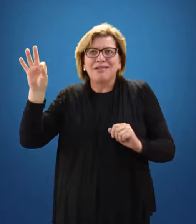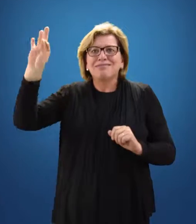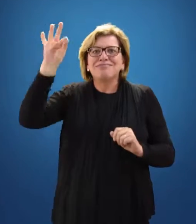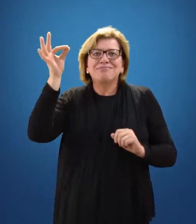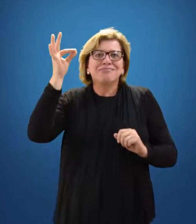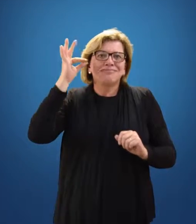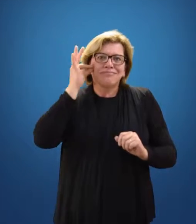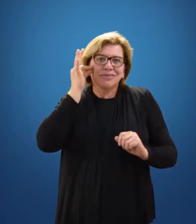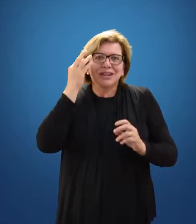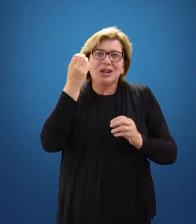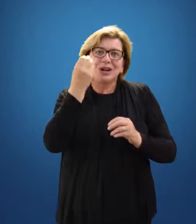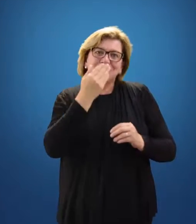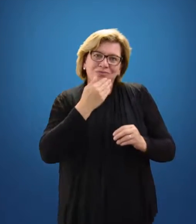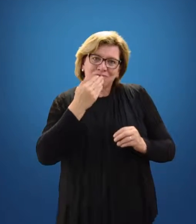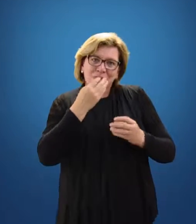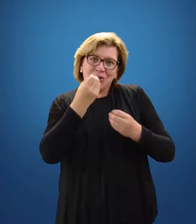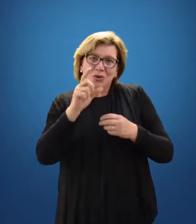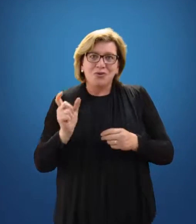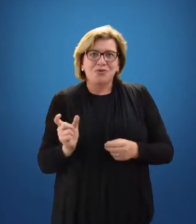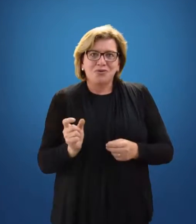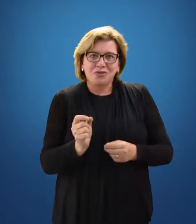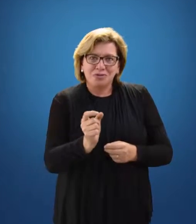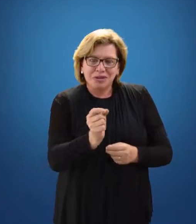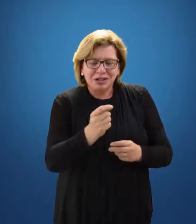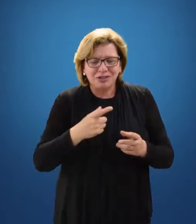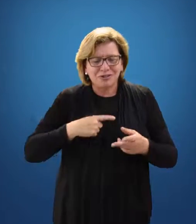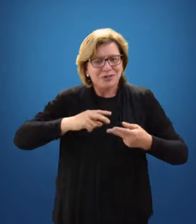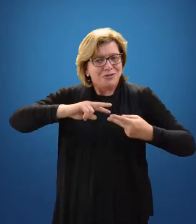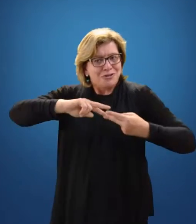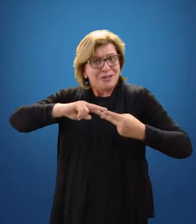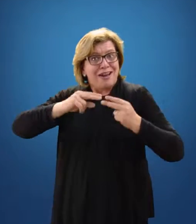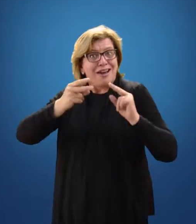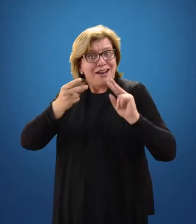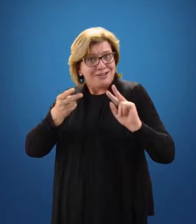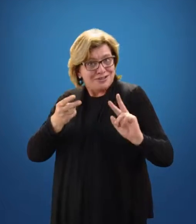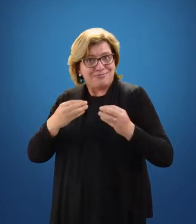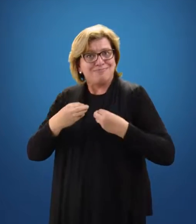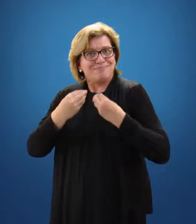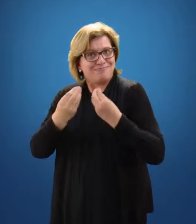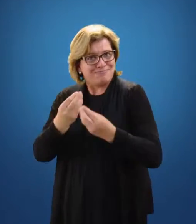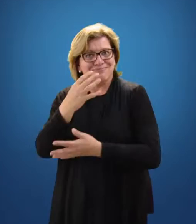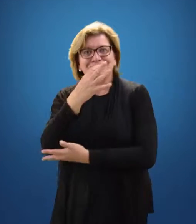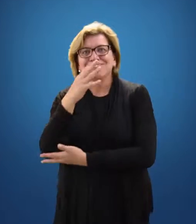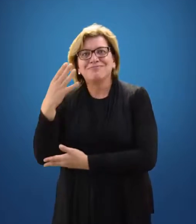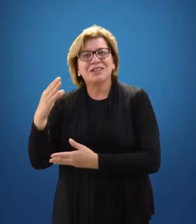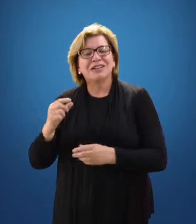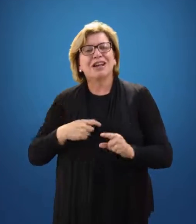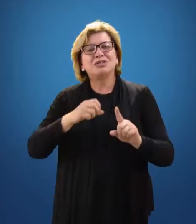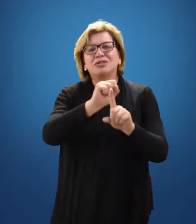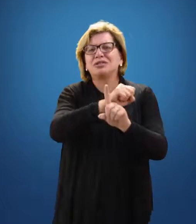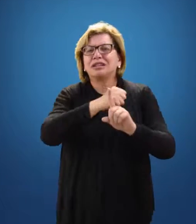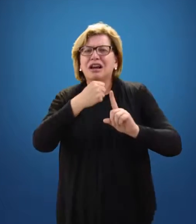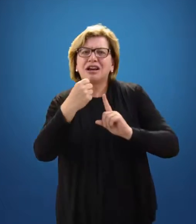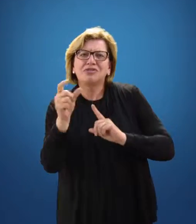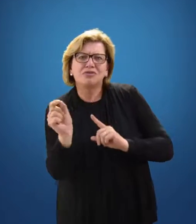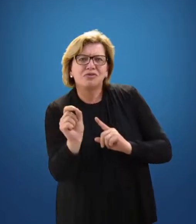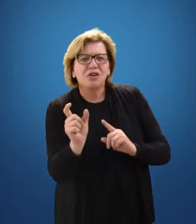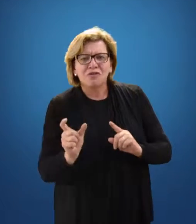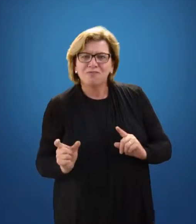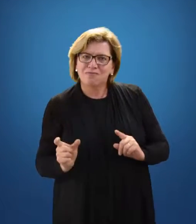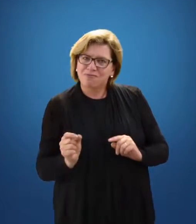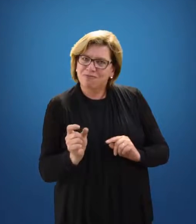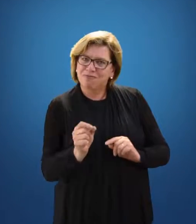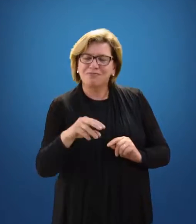nós estamos falando de códigos geneticamente dados pela natureza. Essas sociedades de formigas e abelhas